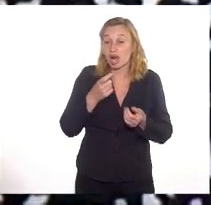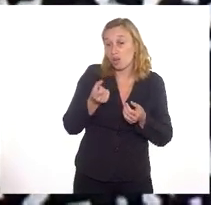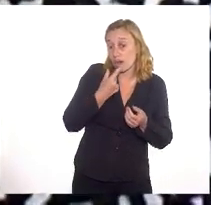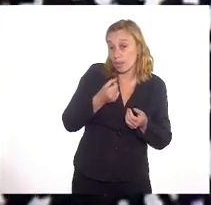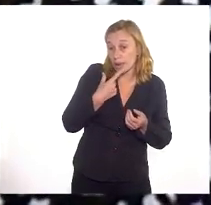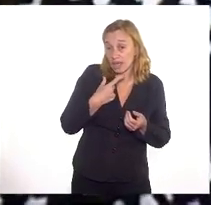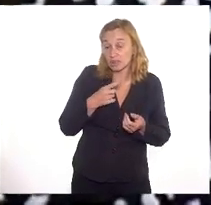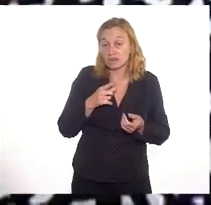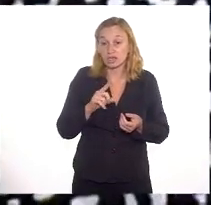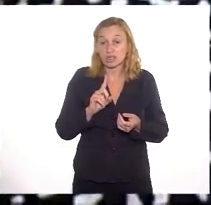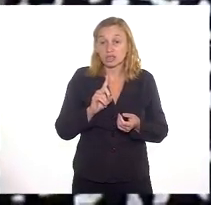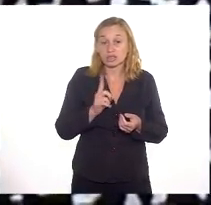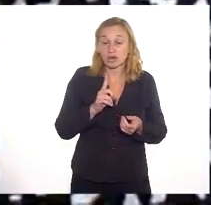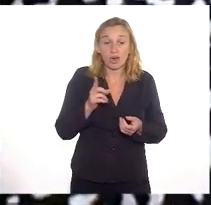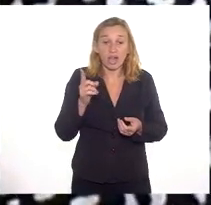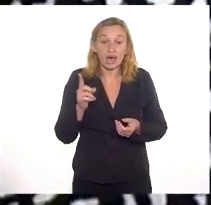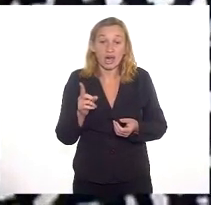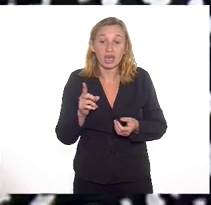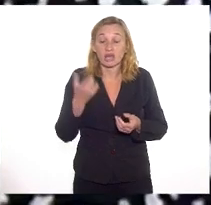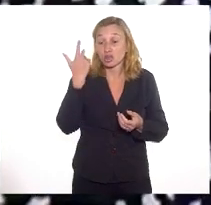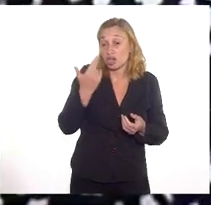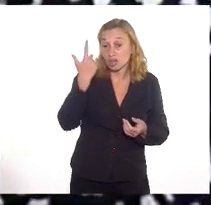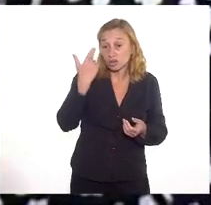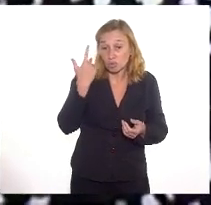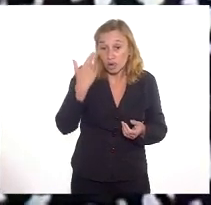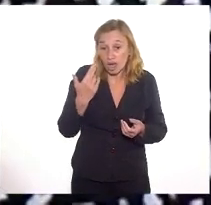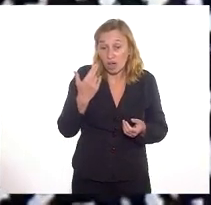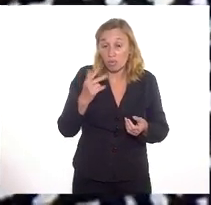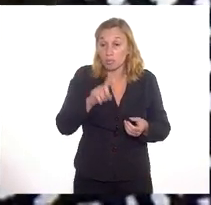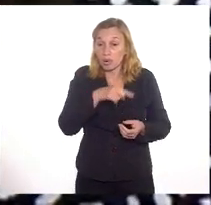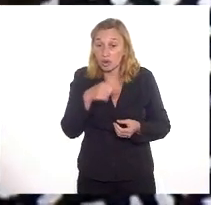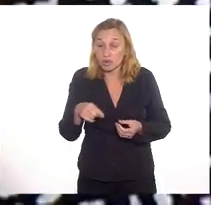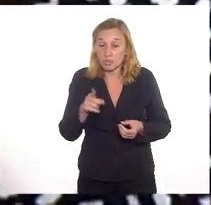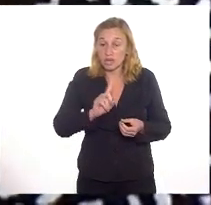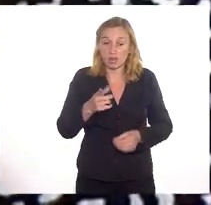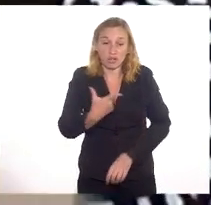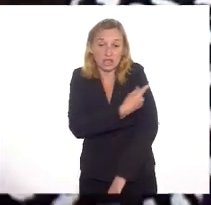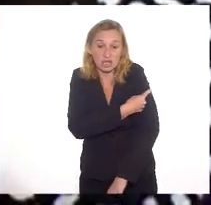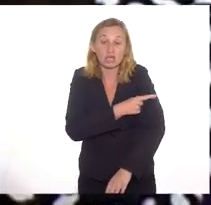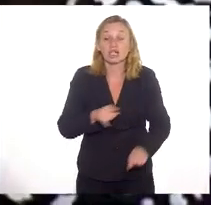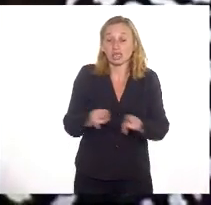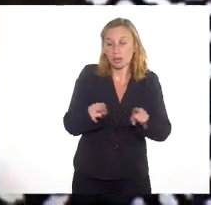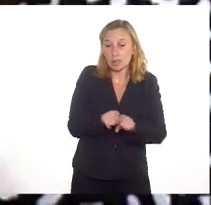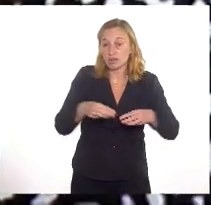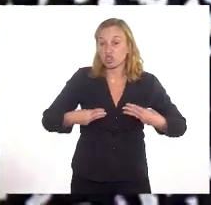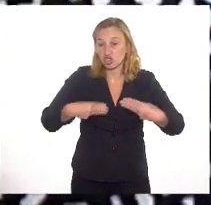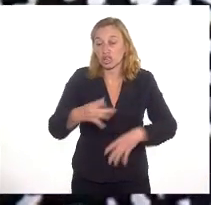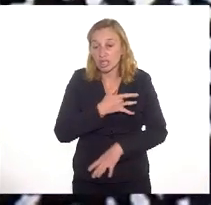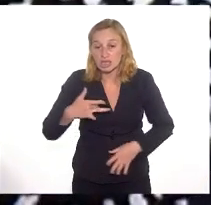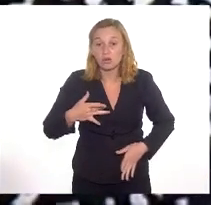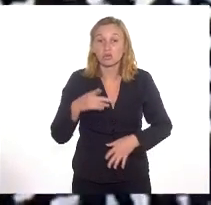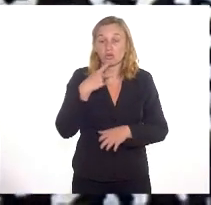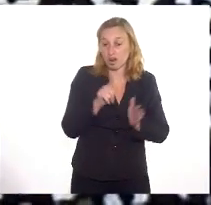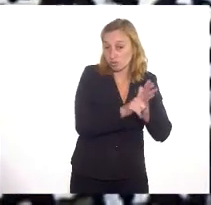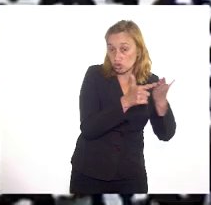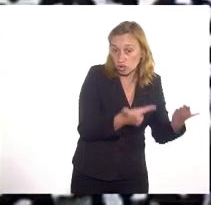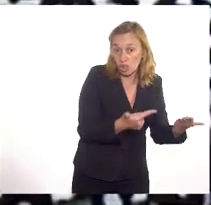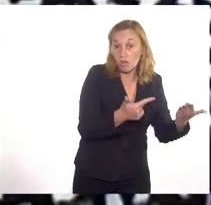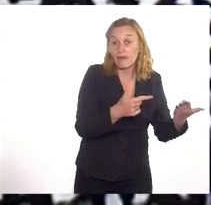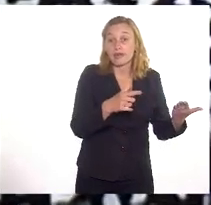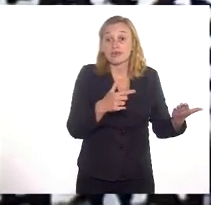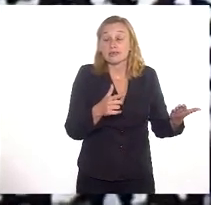contribuir para a não vacinação, como também não é natural que o Ministério da Saúde, como está hoje nos jornais, tem